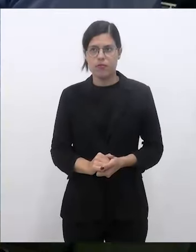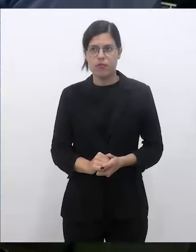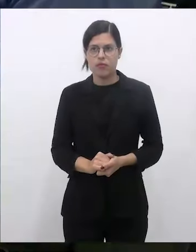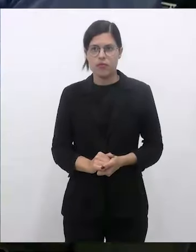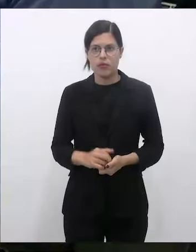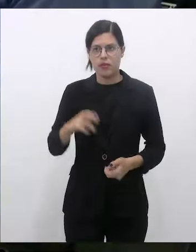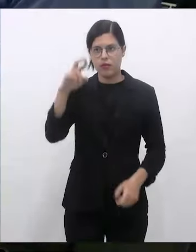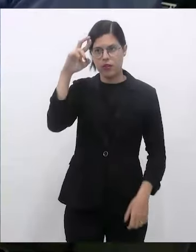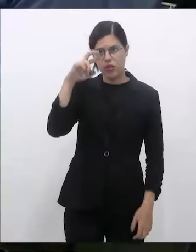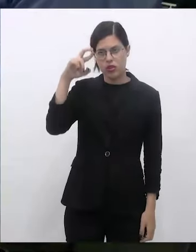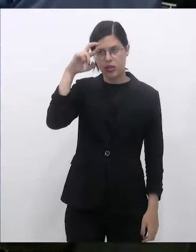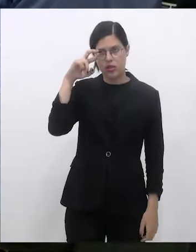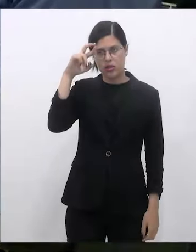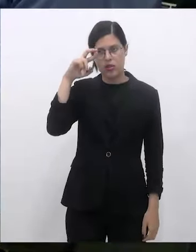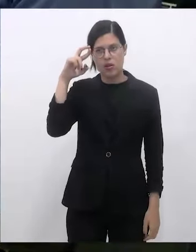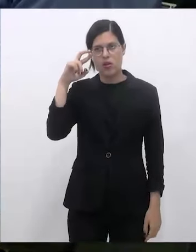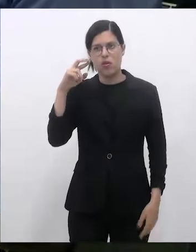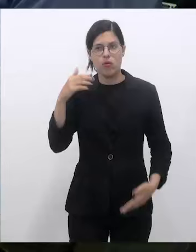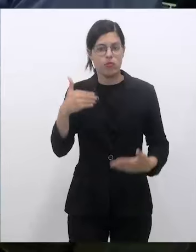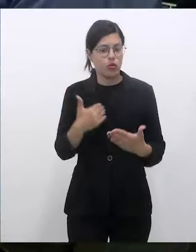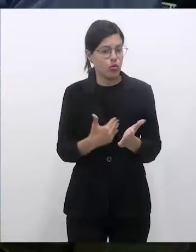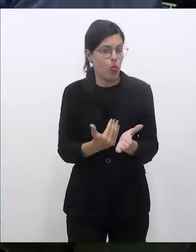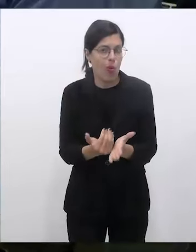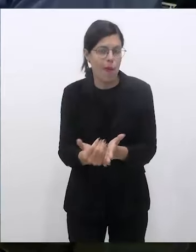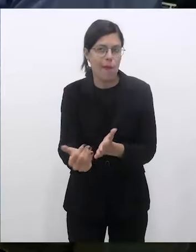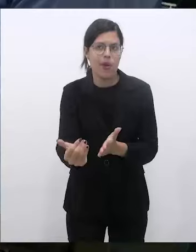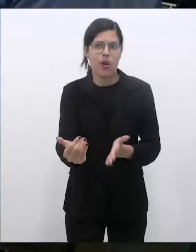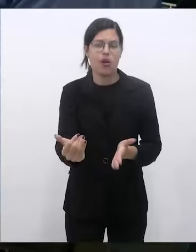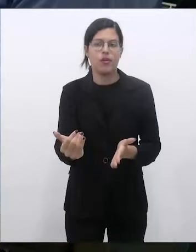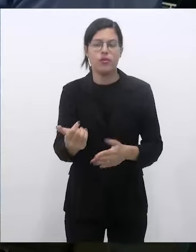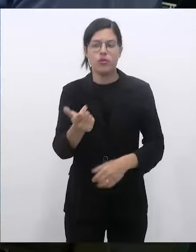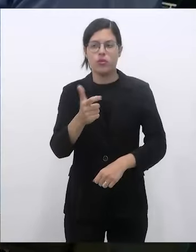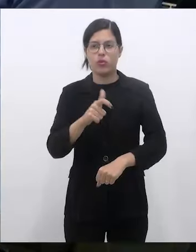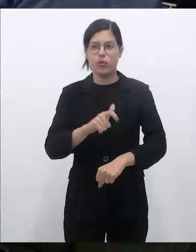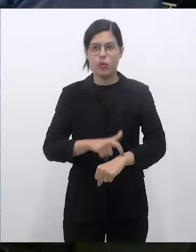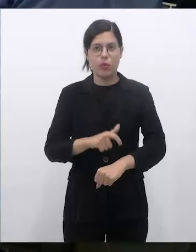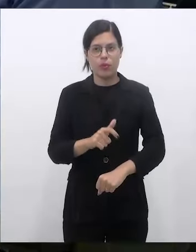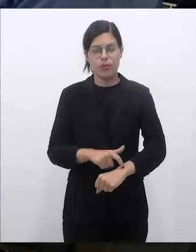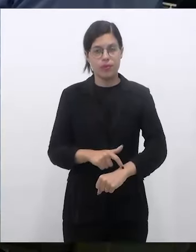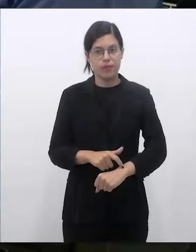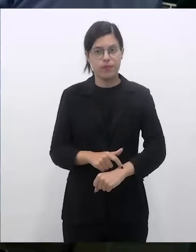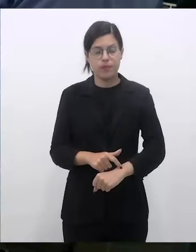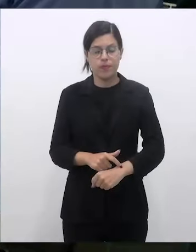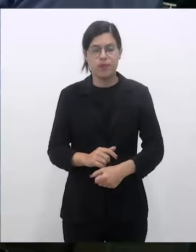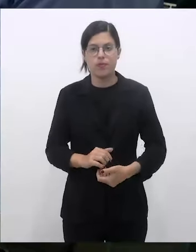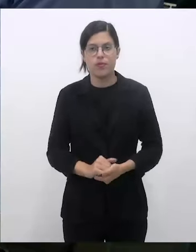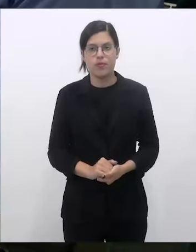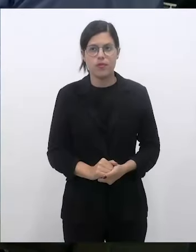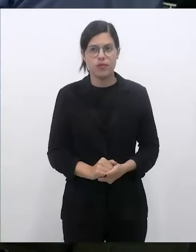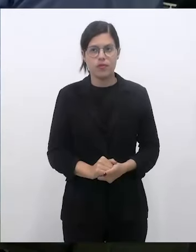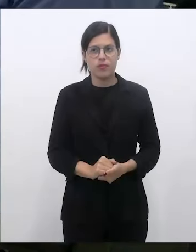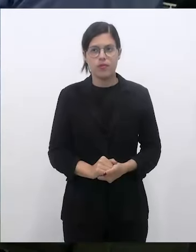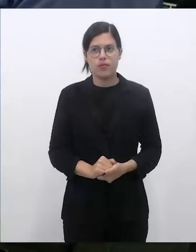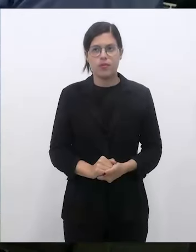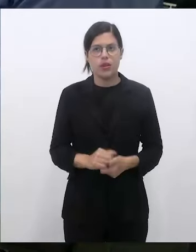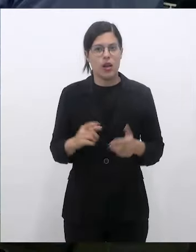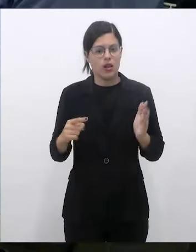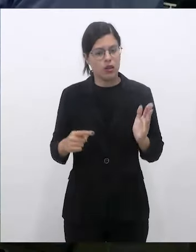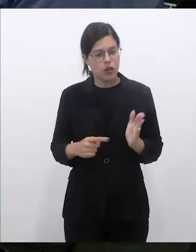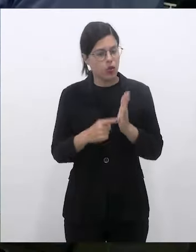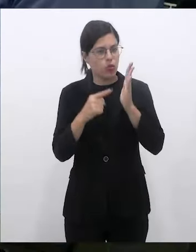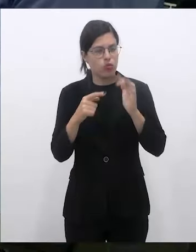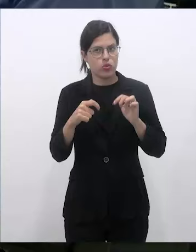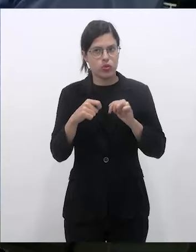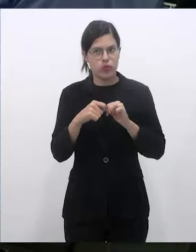Itália, né, bicho? A investigação, isso desde o início, né? Desde o momento em que